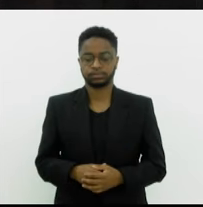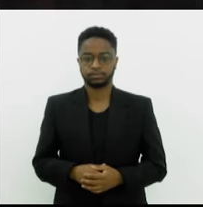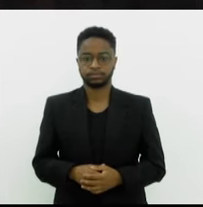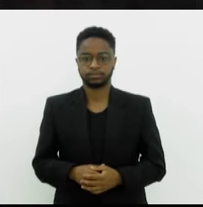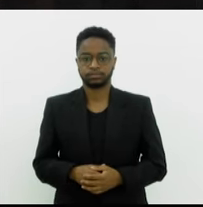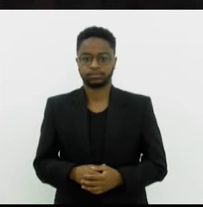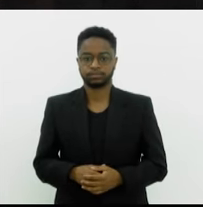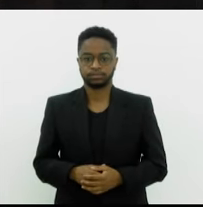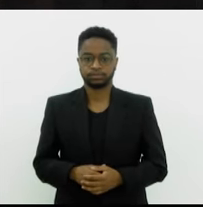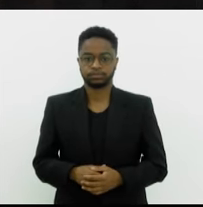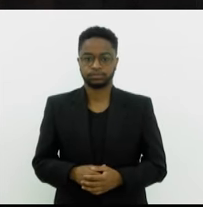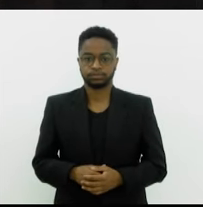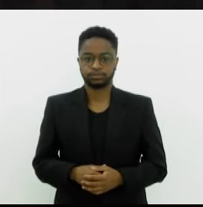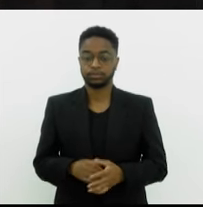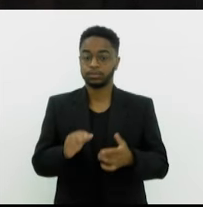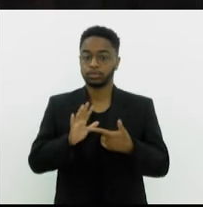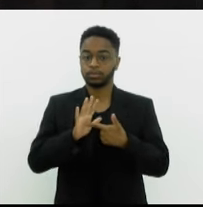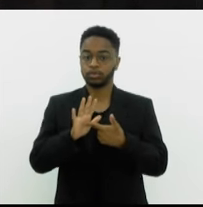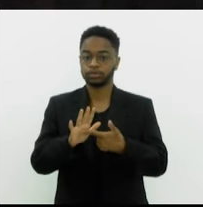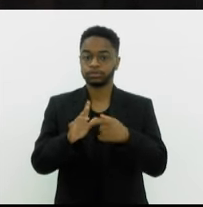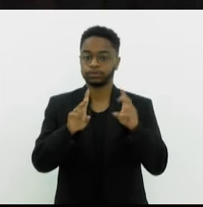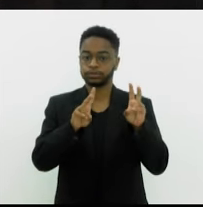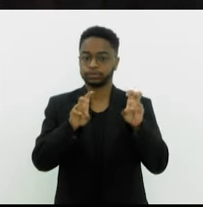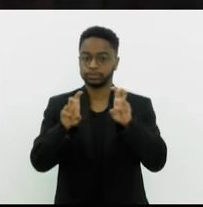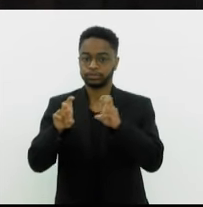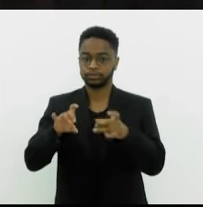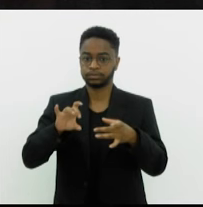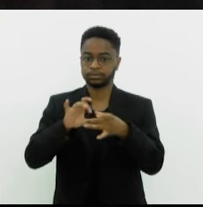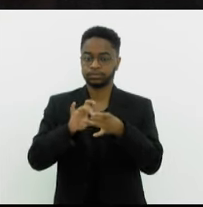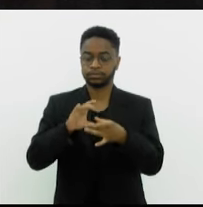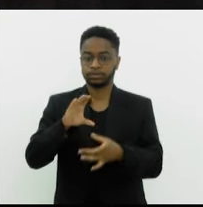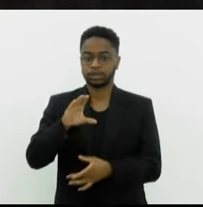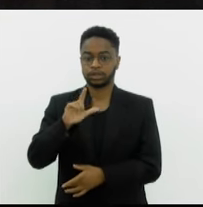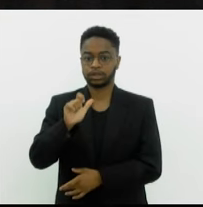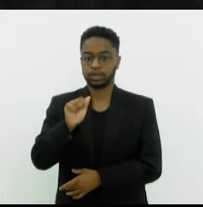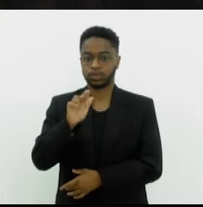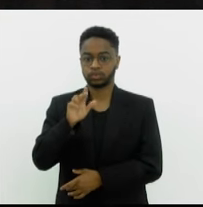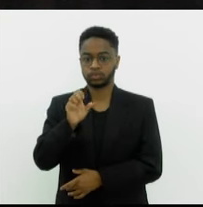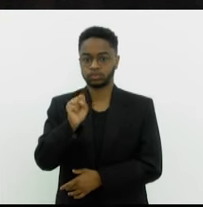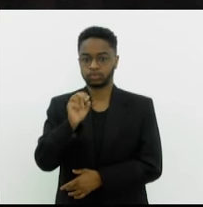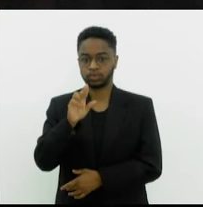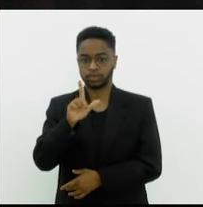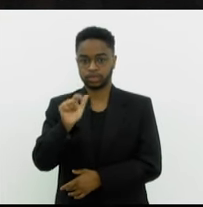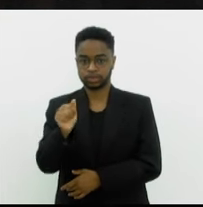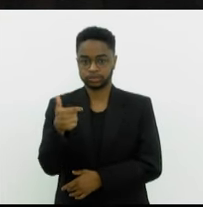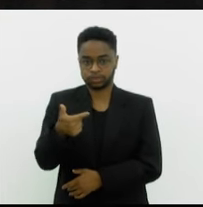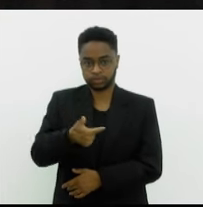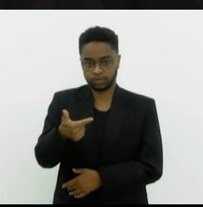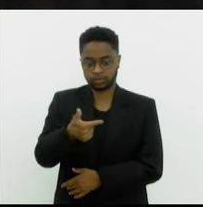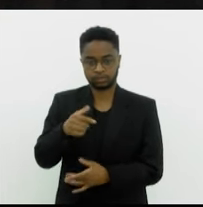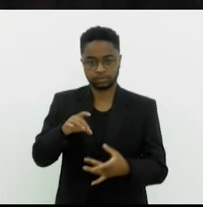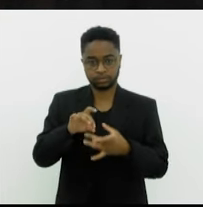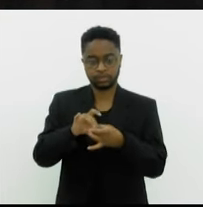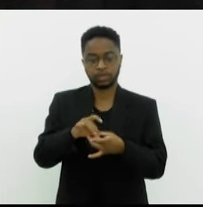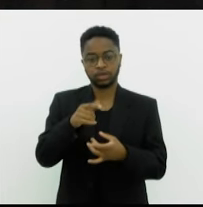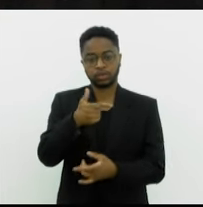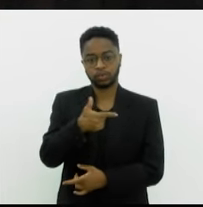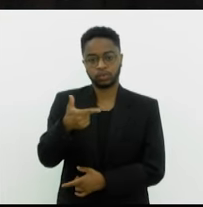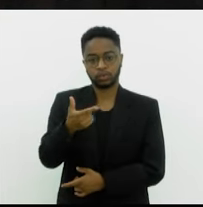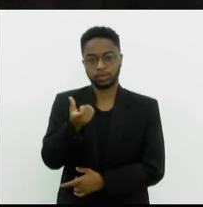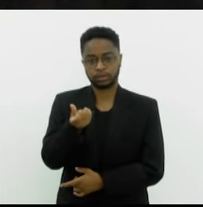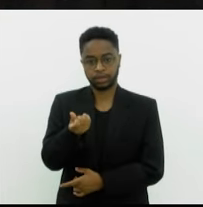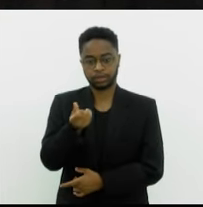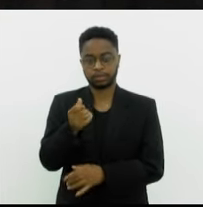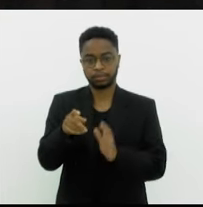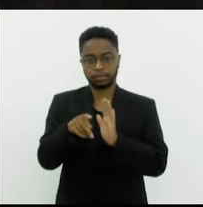que consta na cláusula 2ª desse referido convênio ICMS 226 de